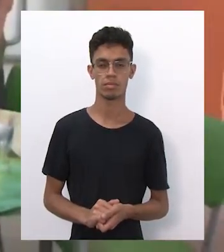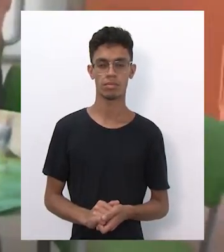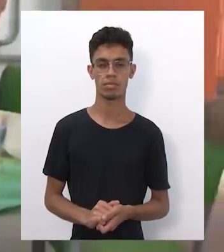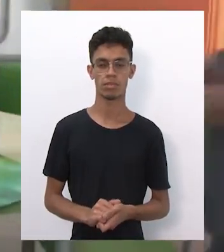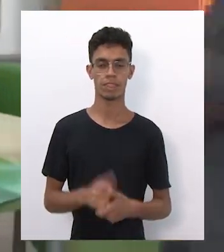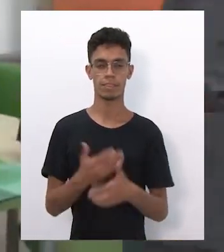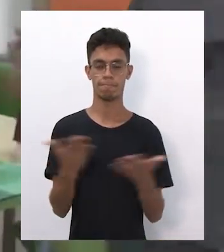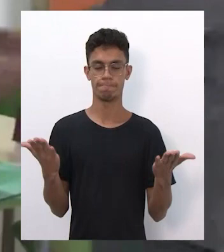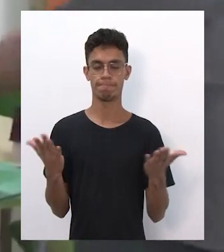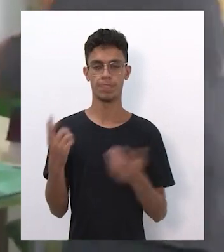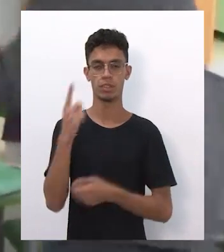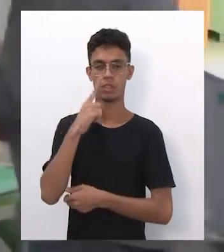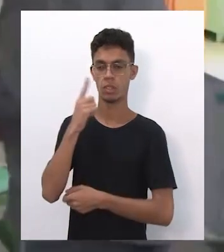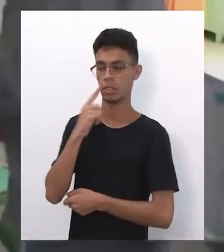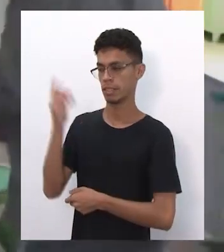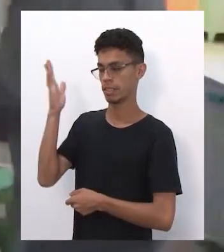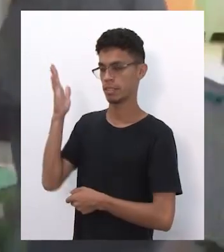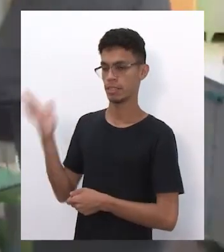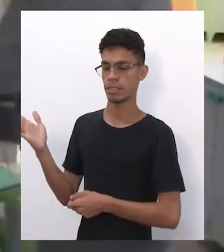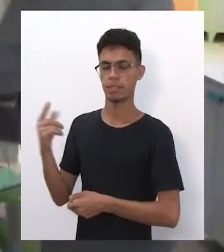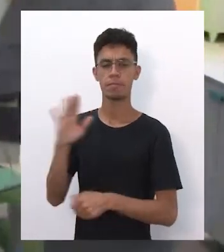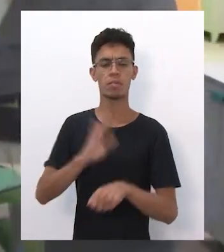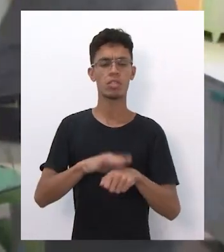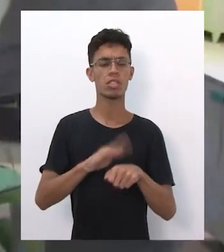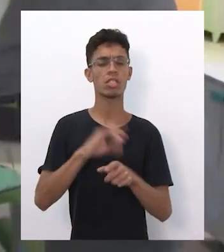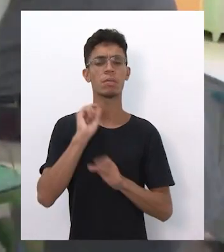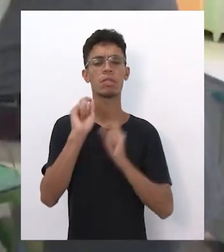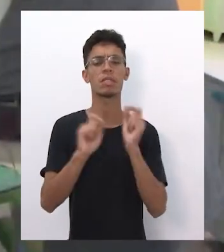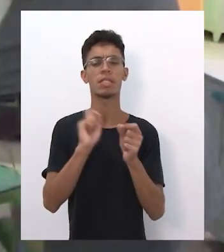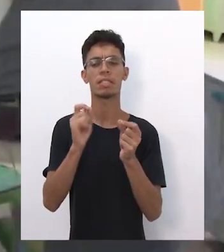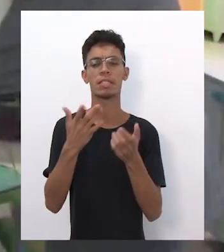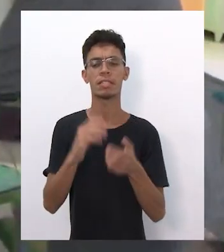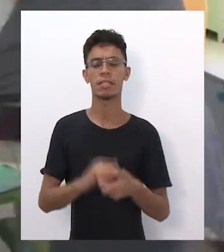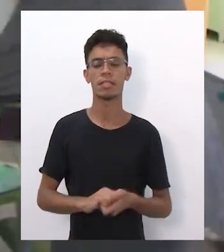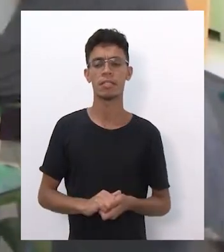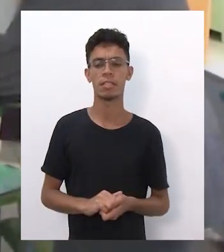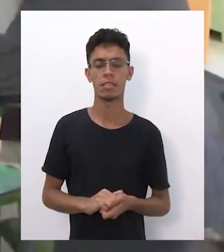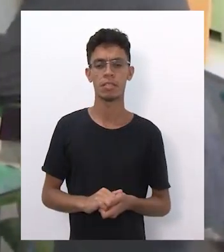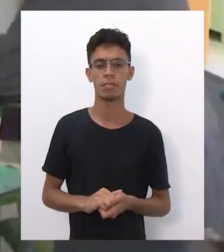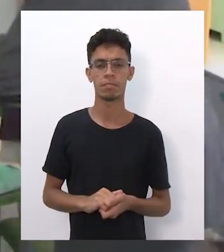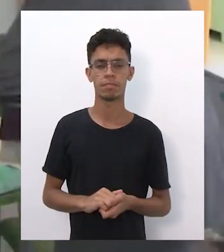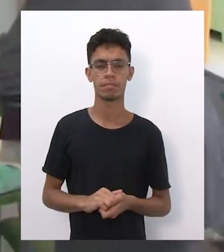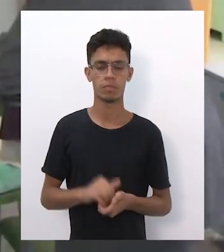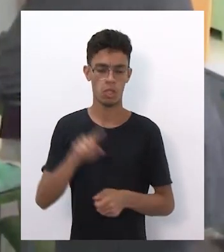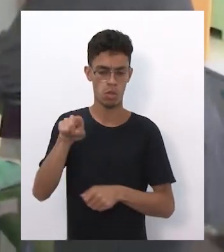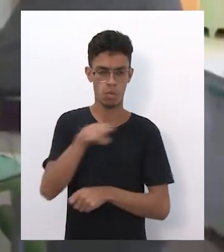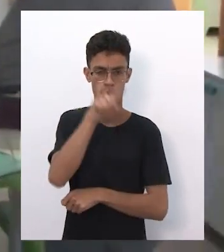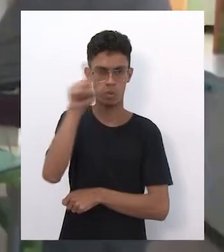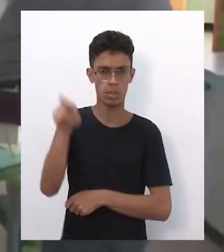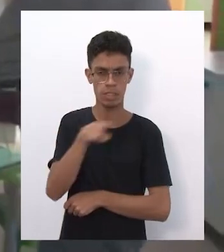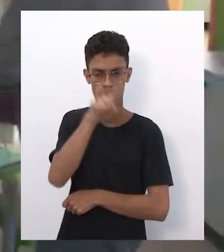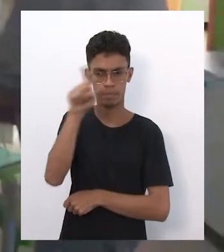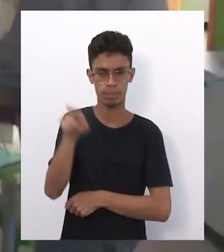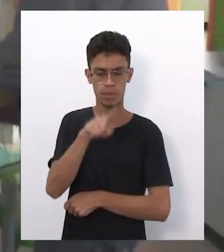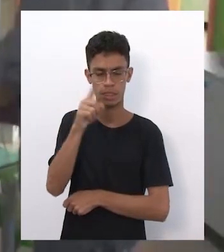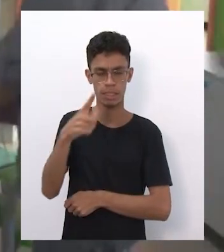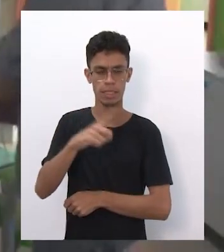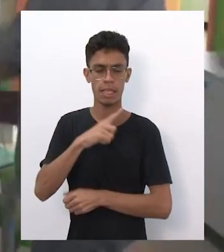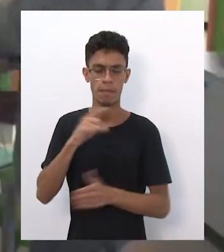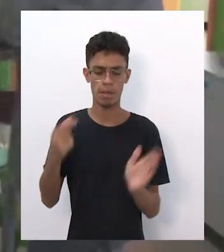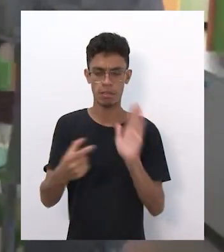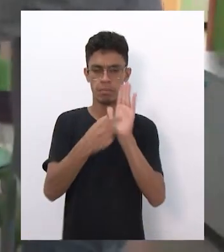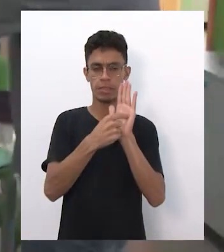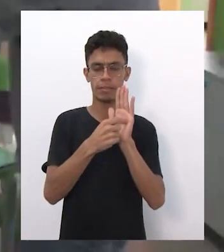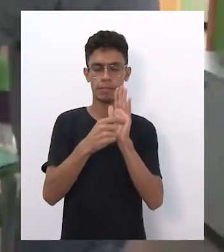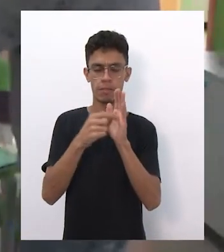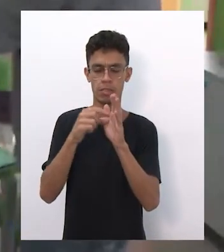Então, aqui no caso, o que nós fizemos? Potinho de iogurte, motor, entendeu? Colocamos aqui. Fixamos